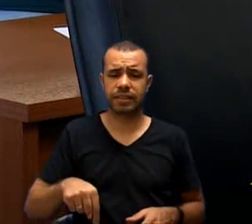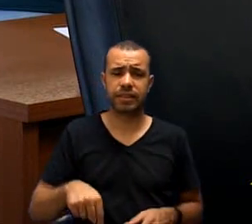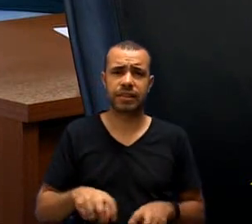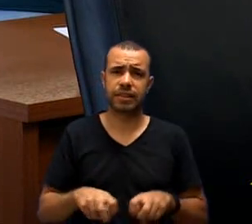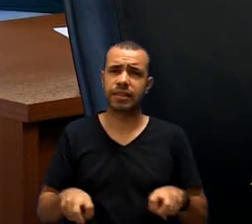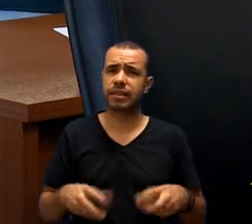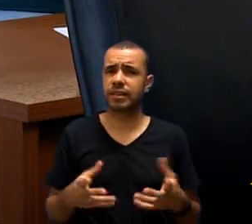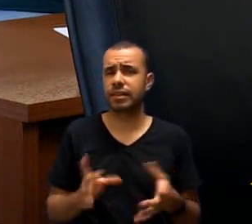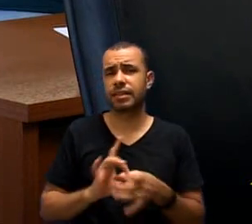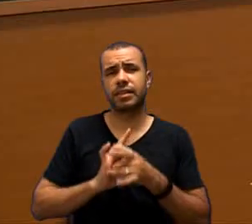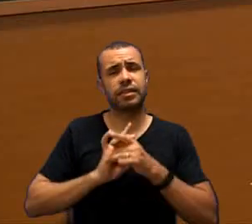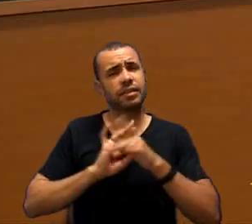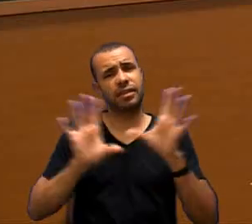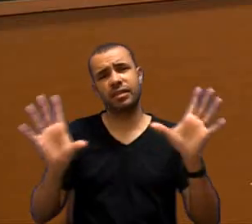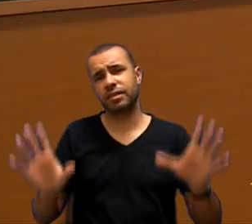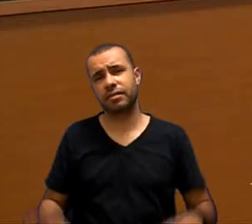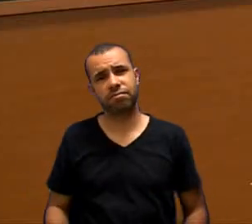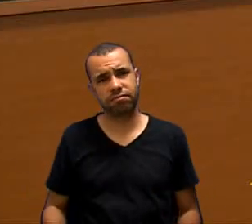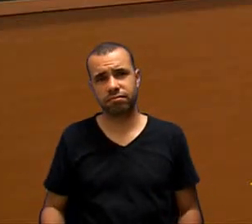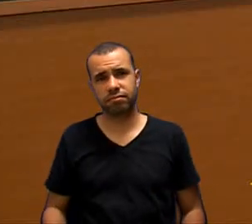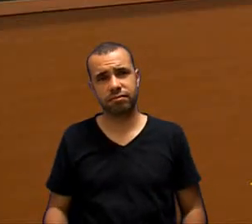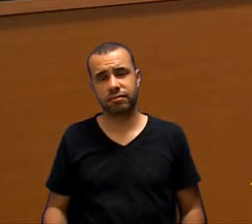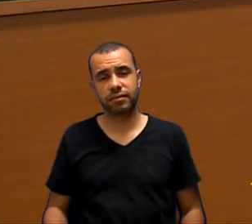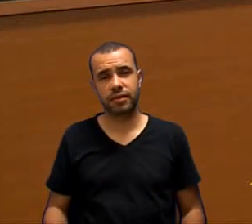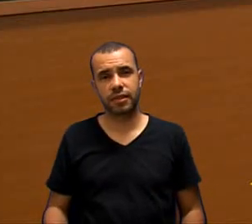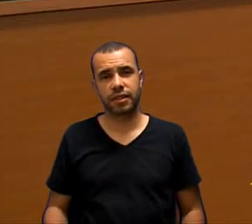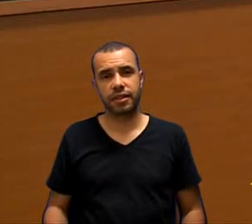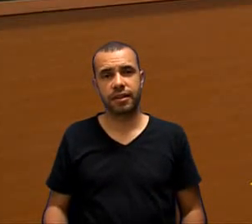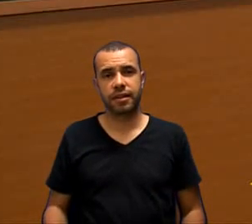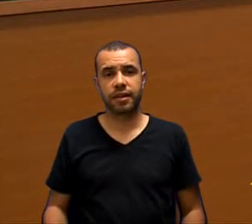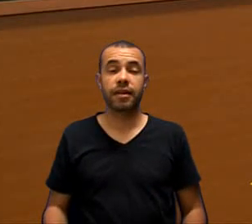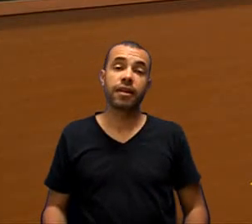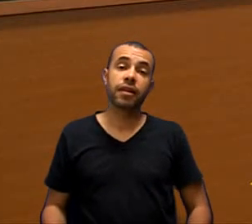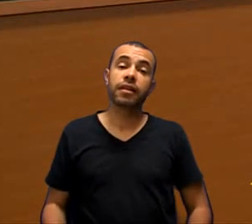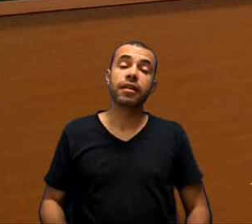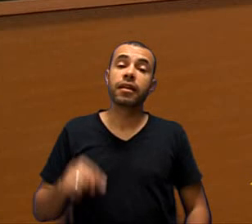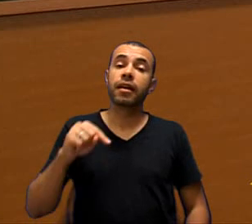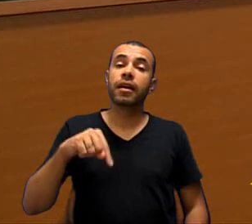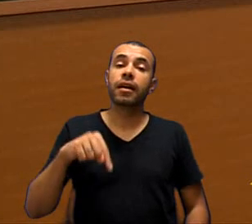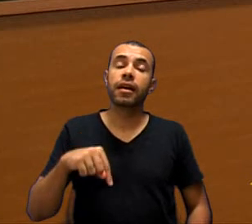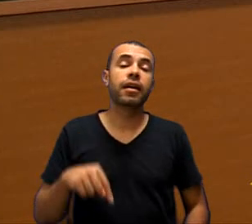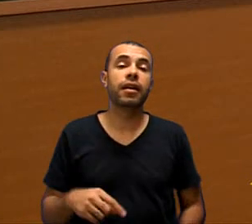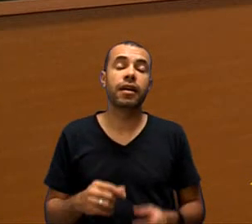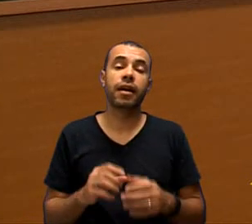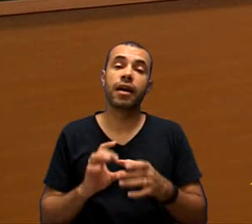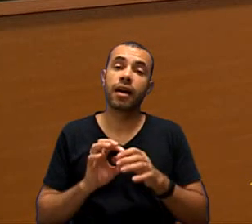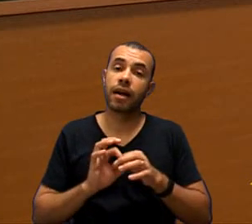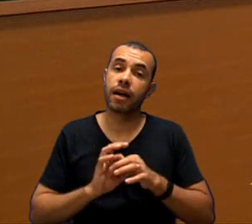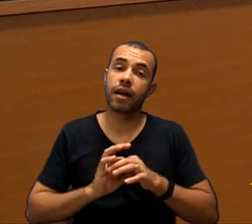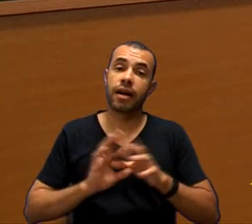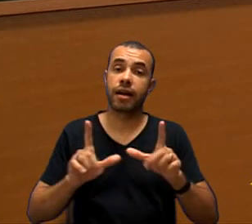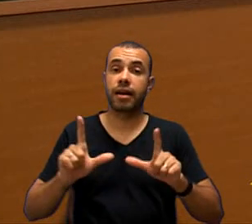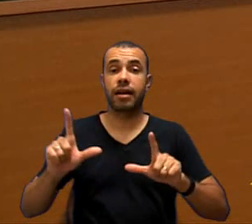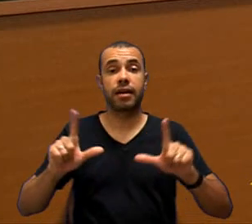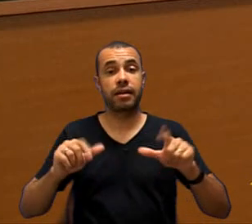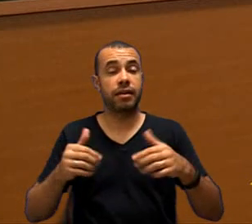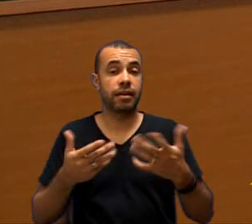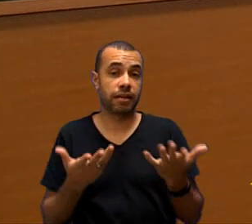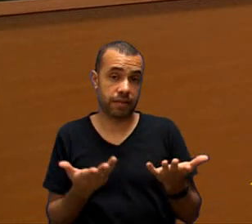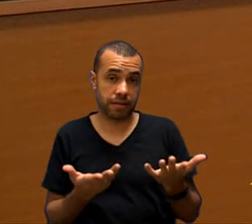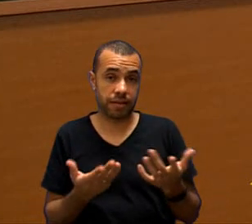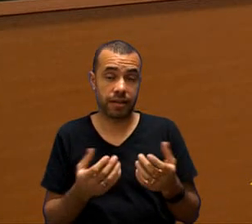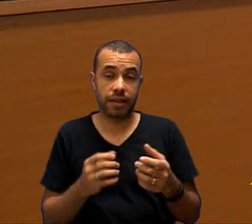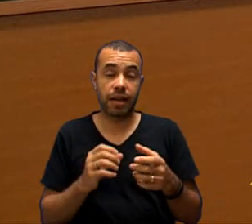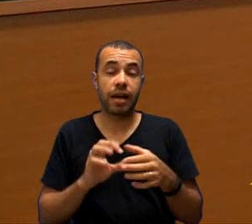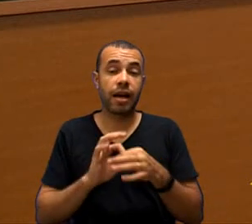está muito solto. Essa pasta em específica, a gente geralmente abre o debate porque o orçamento dela é curtíssimo.